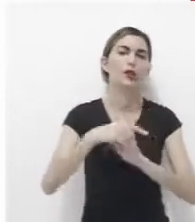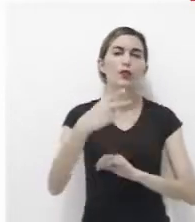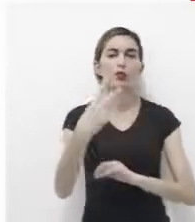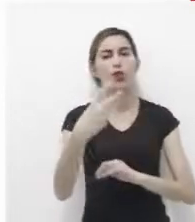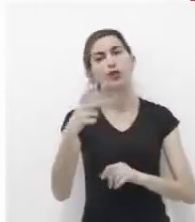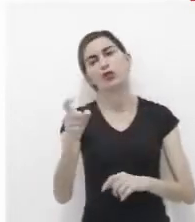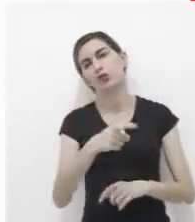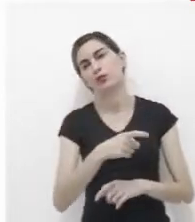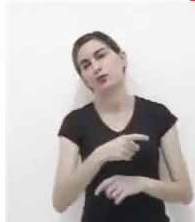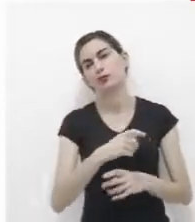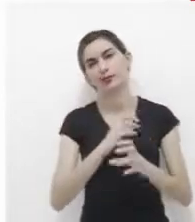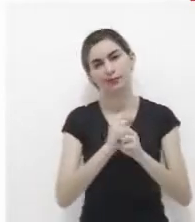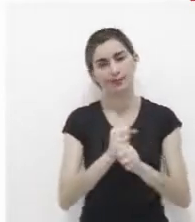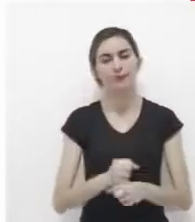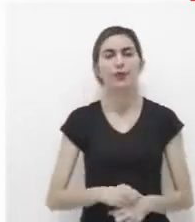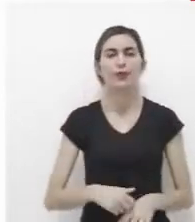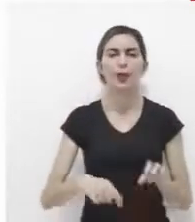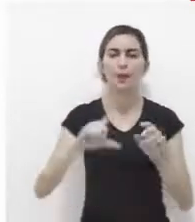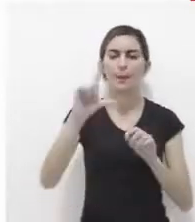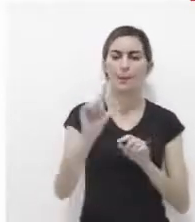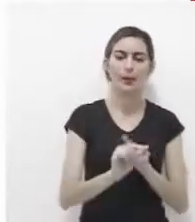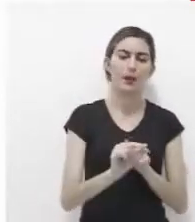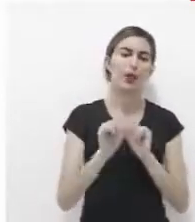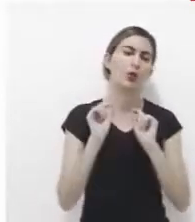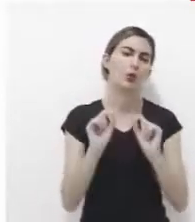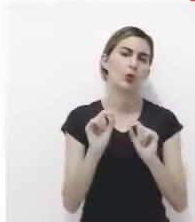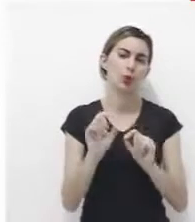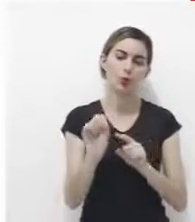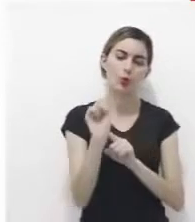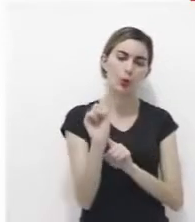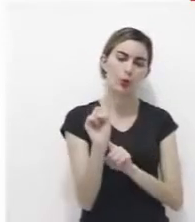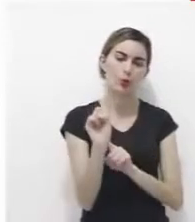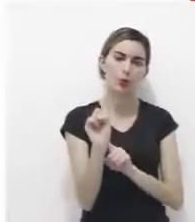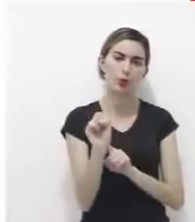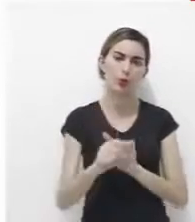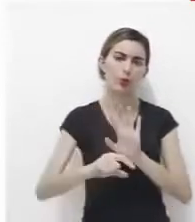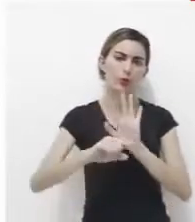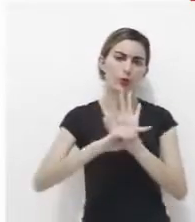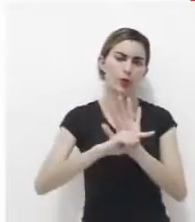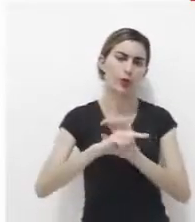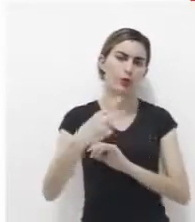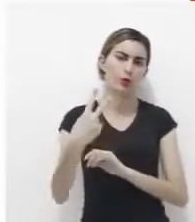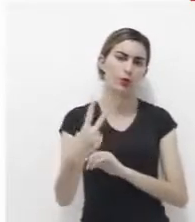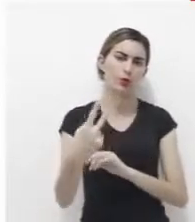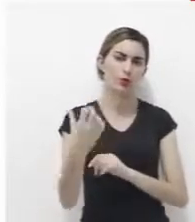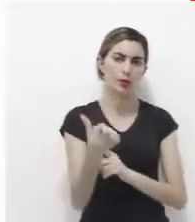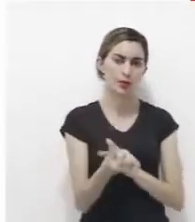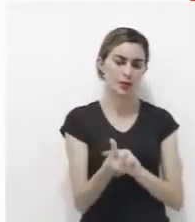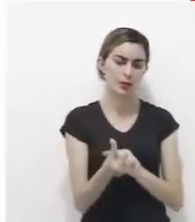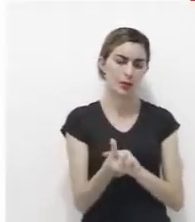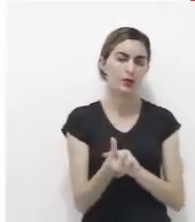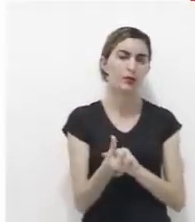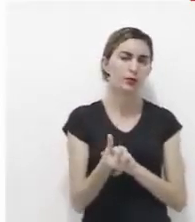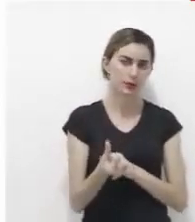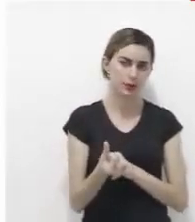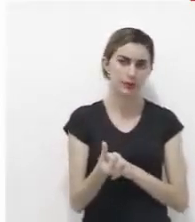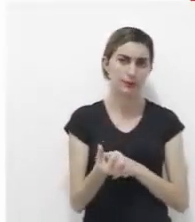bem, legal, muito bom. E aí, menor que 8 menos 2, que é